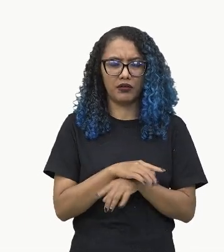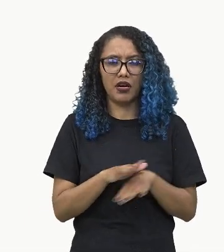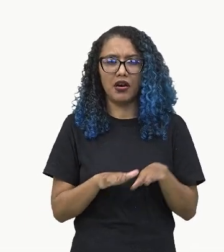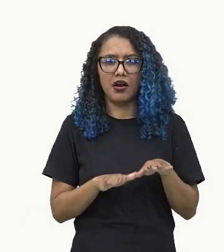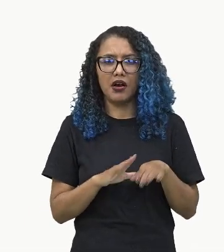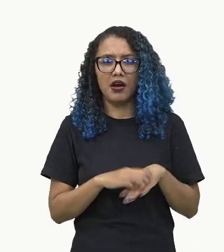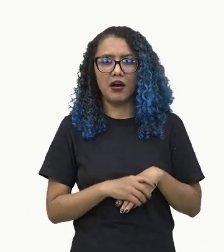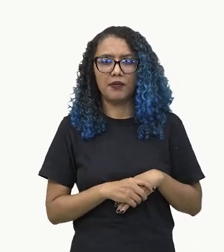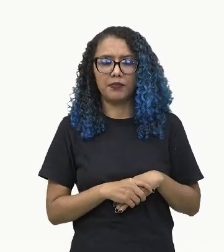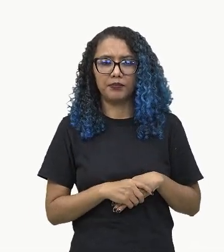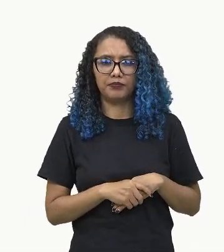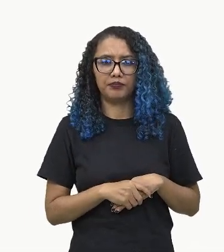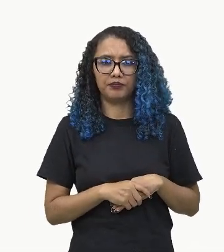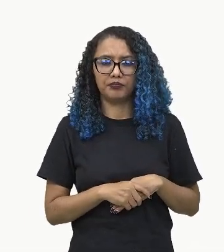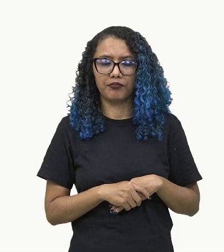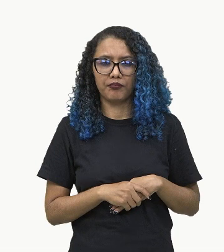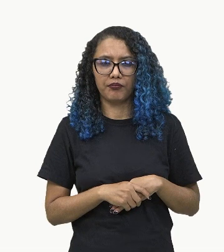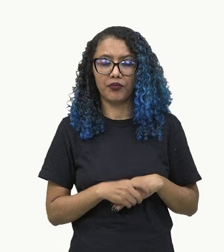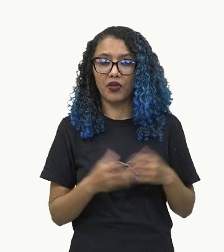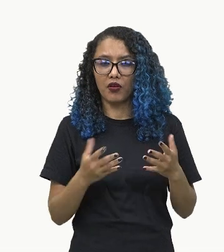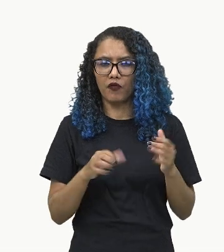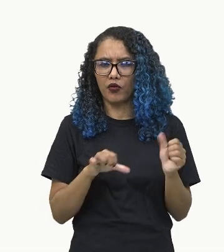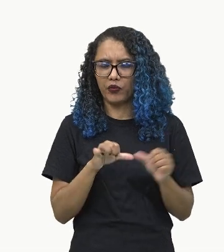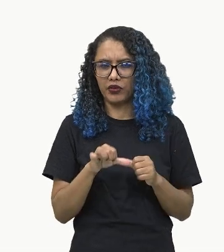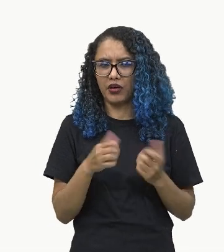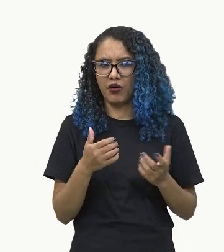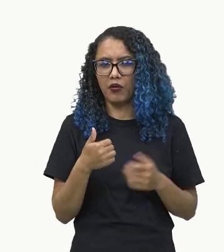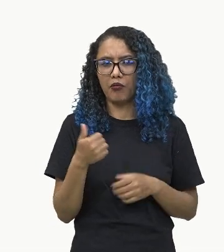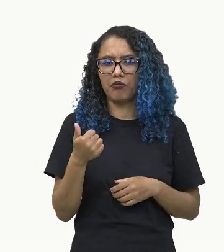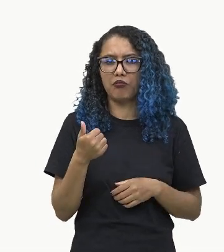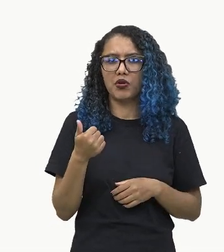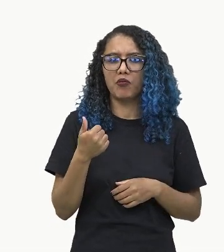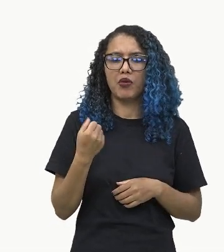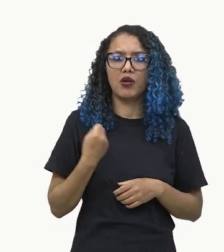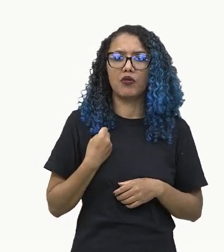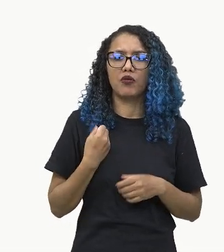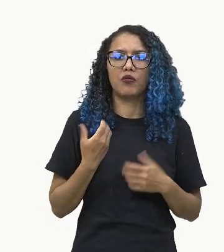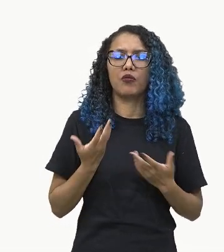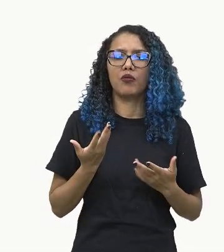menos, né? Vamos mudar agora. É o primeiro termo, y,